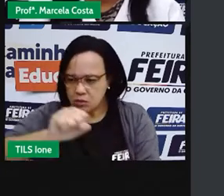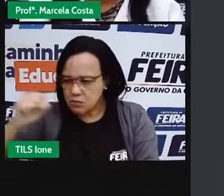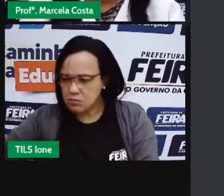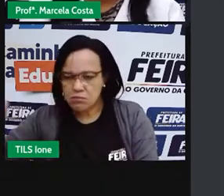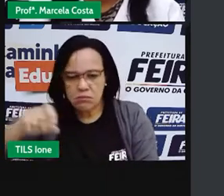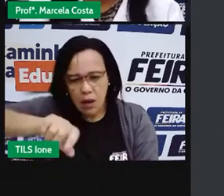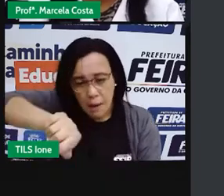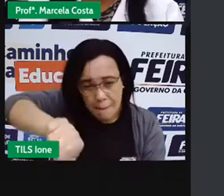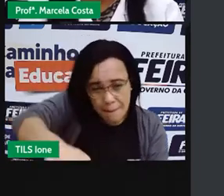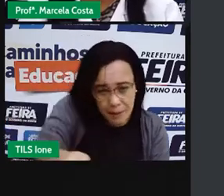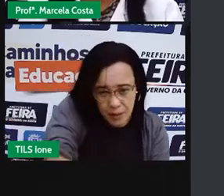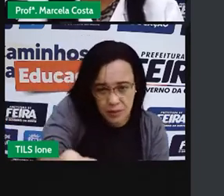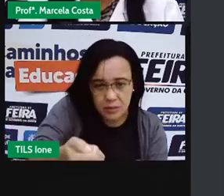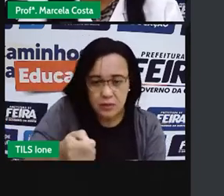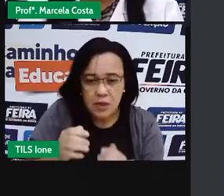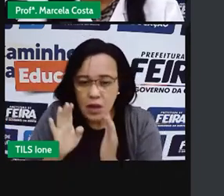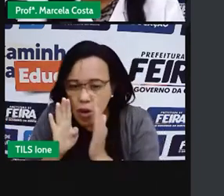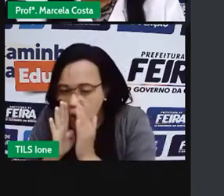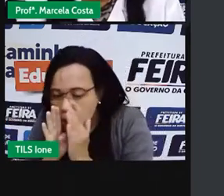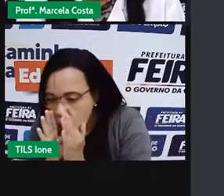baixinho, quase sussurrando: